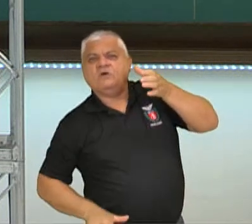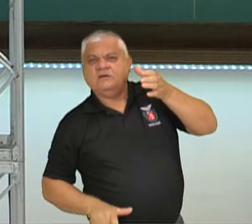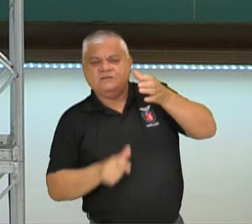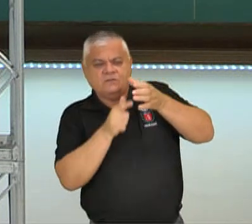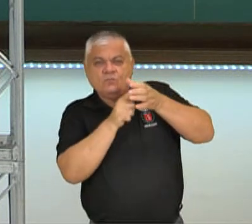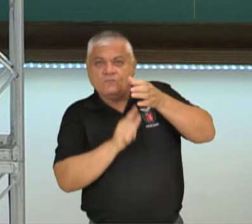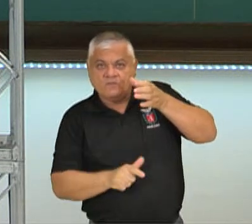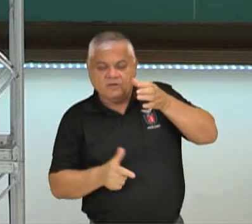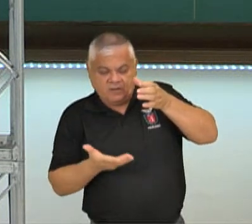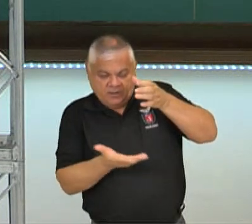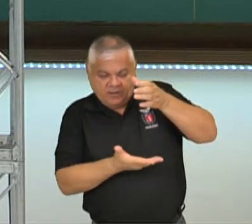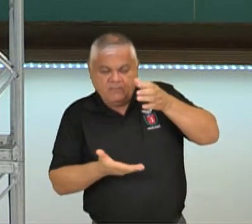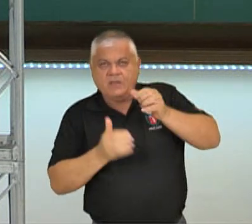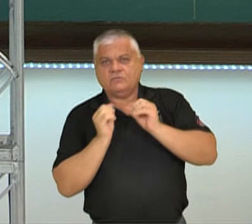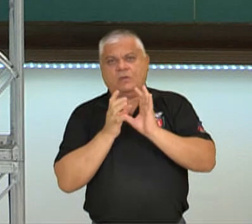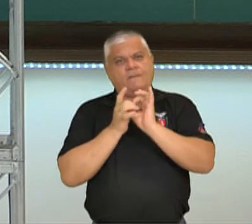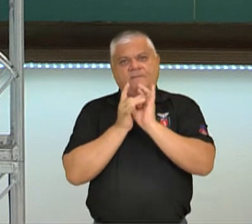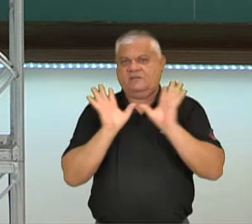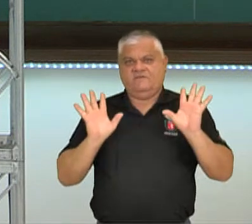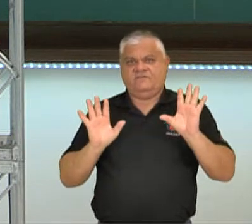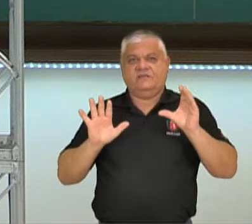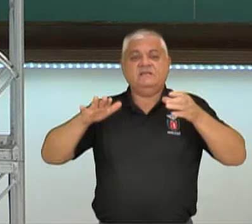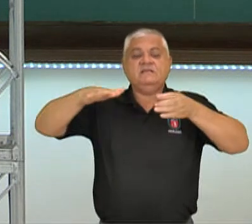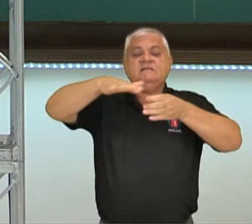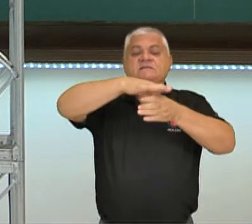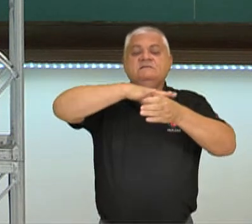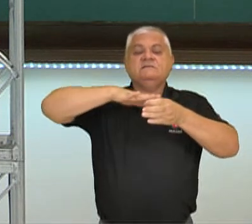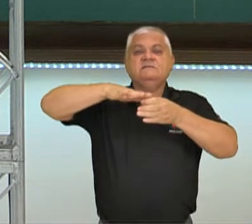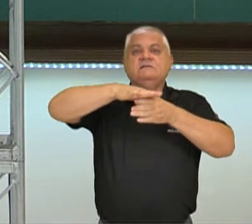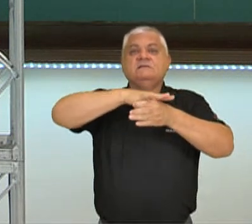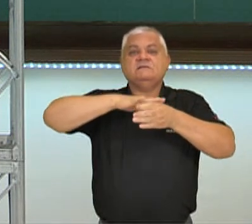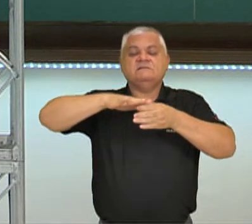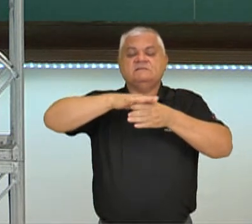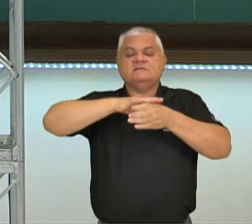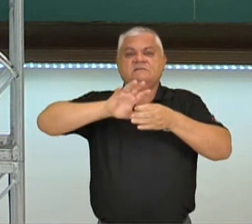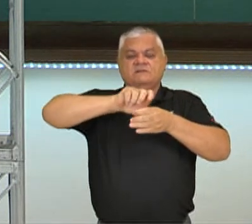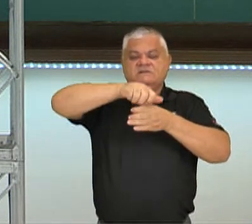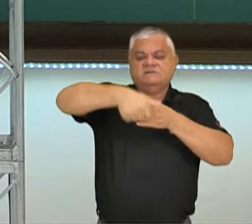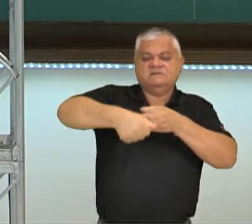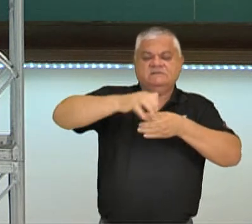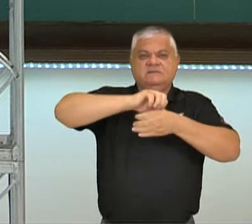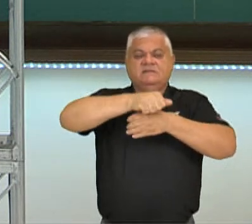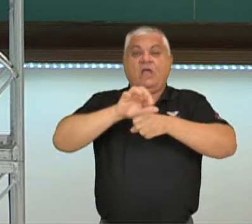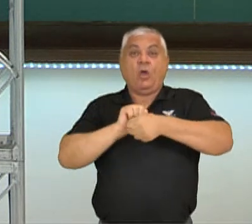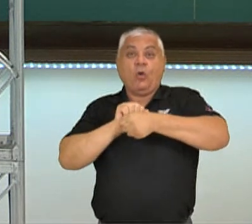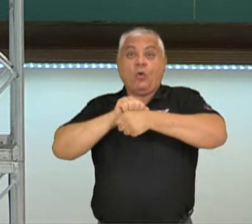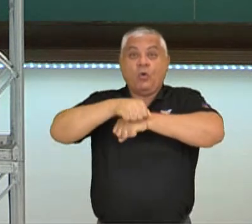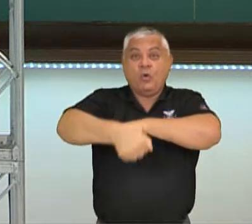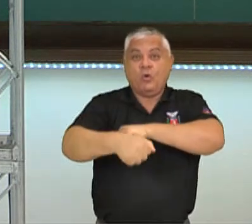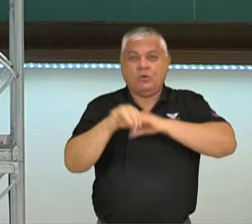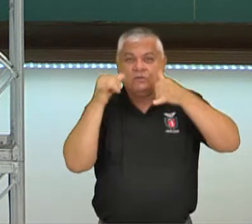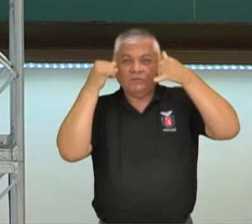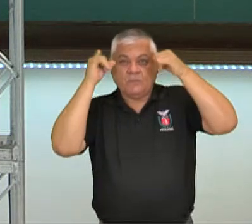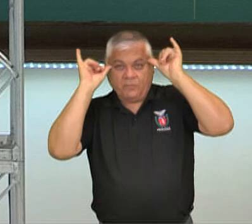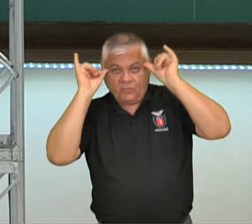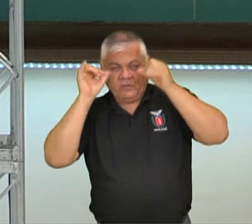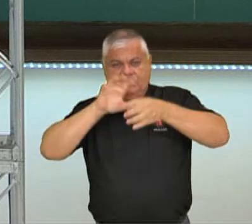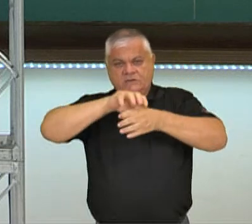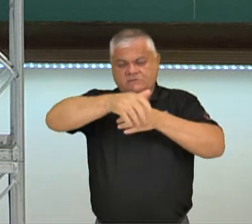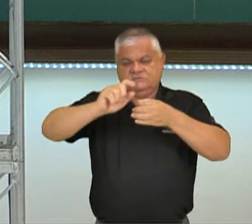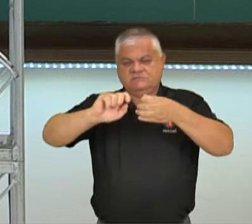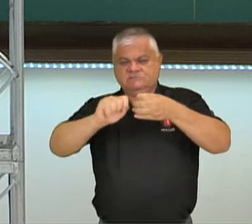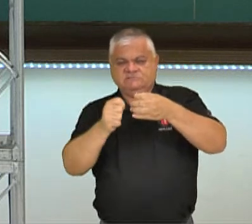fica aberta e em cima, aquela boca de cima é coberta com esse couro,